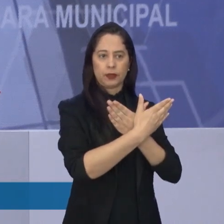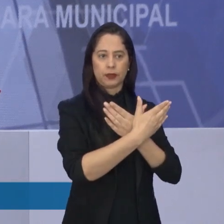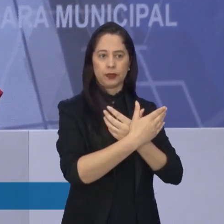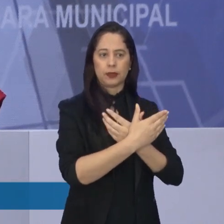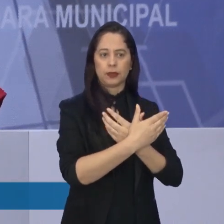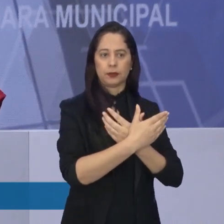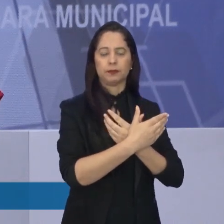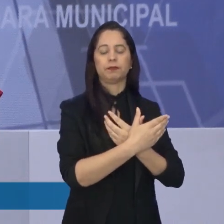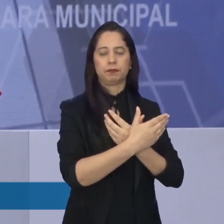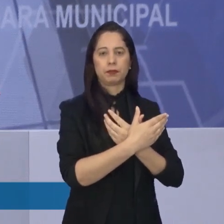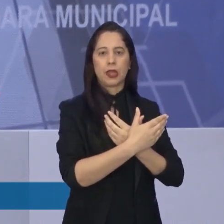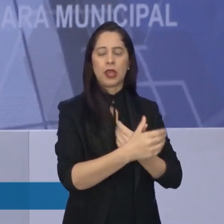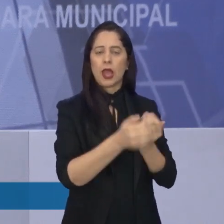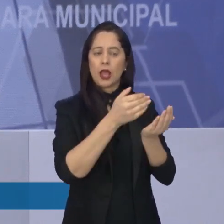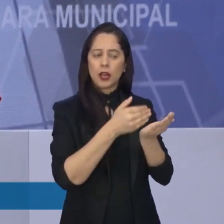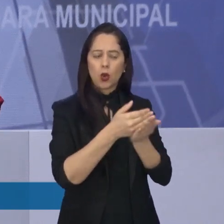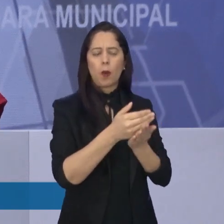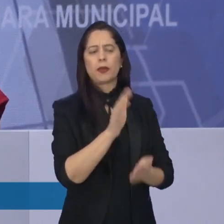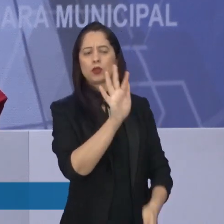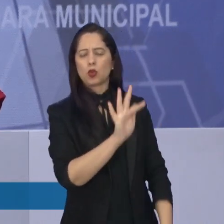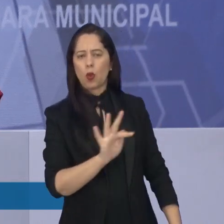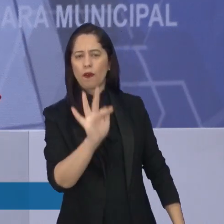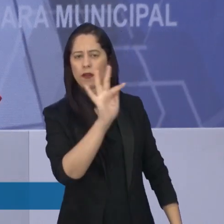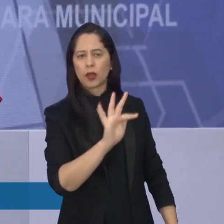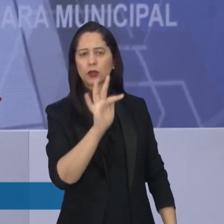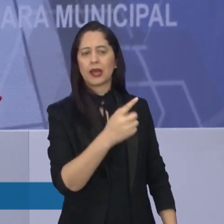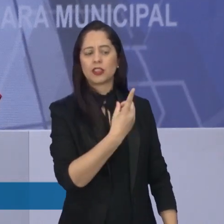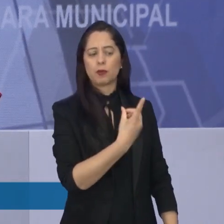ITA, iniciando a graduação em